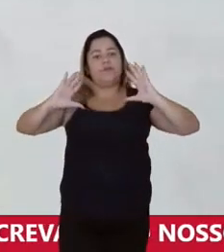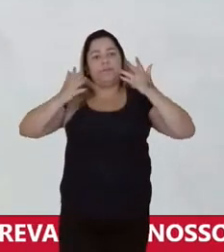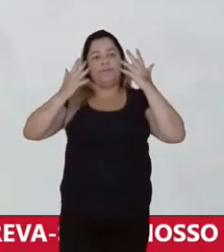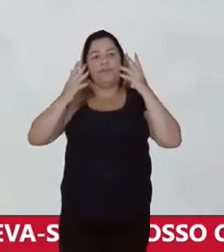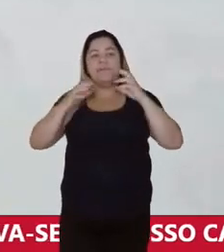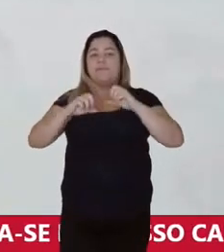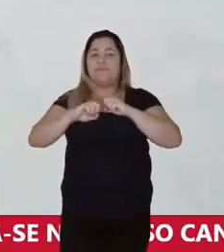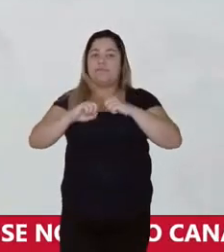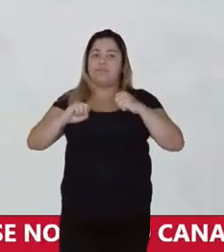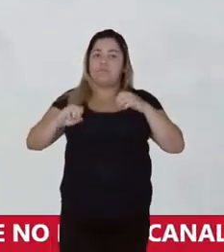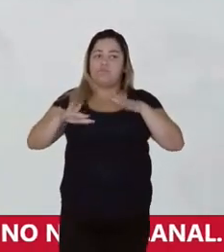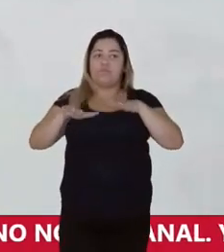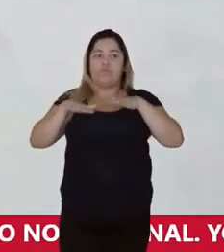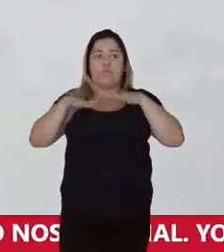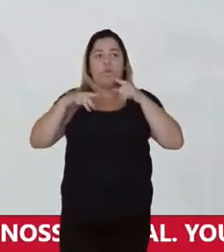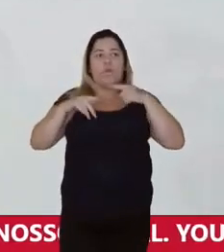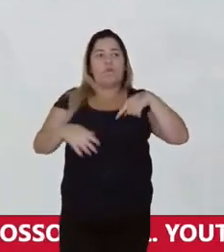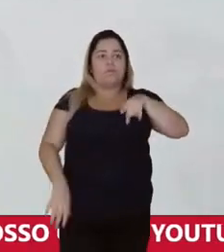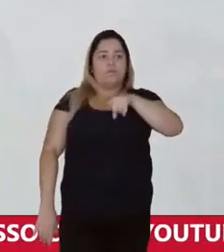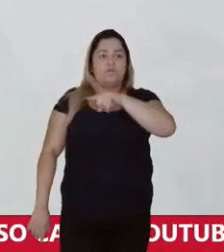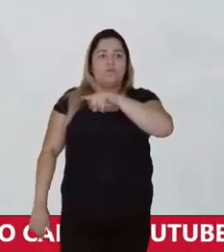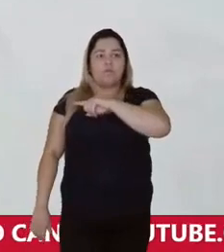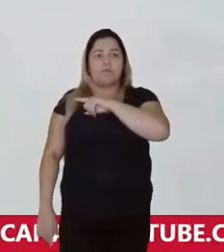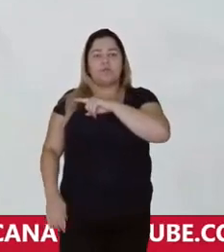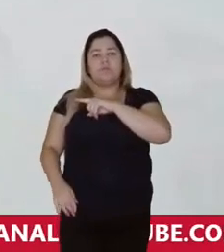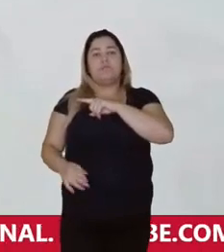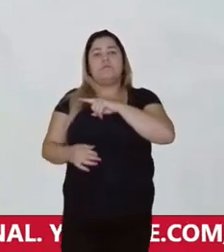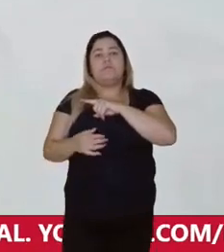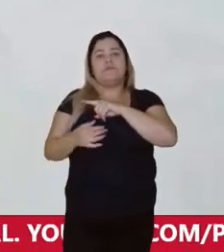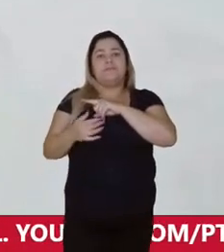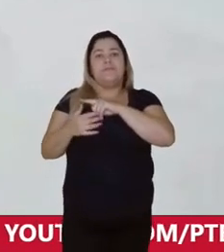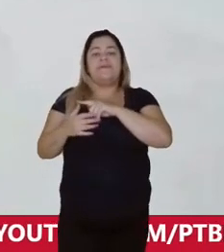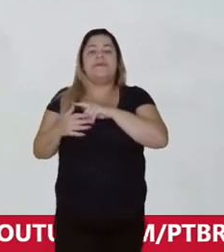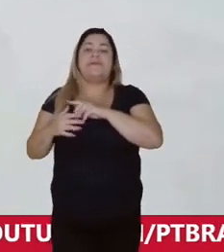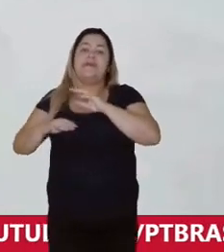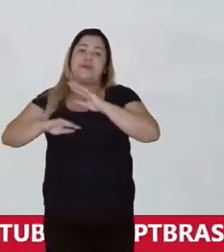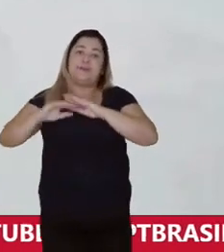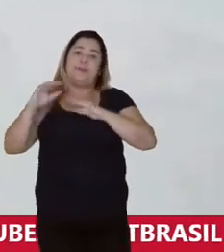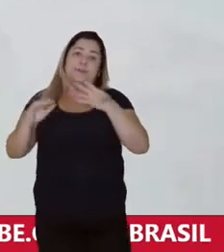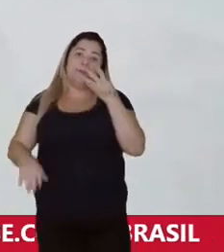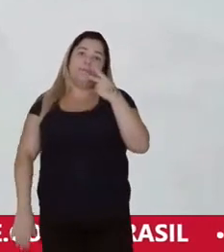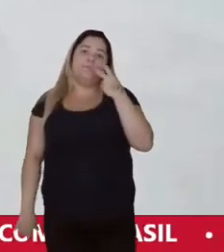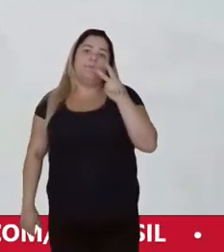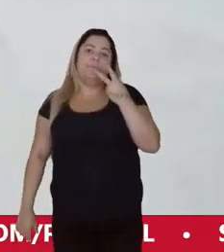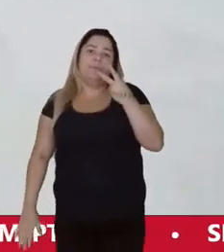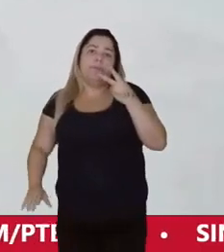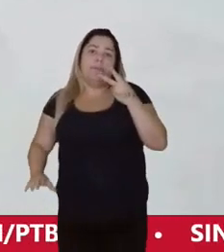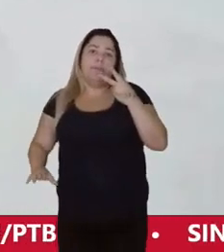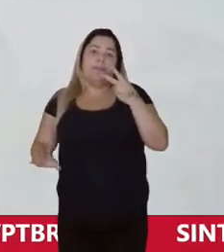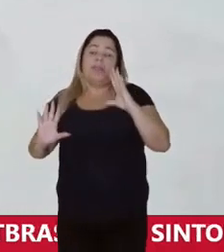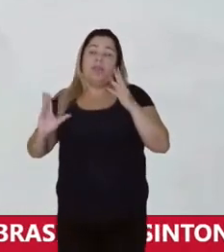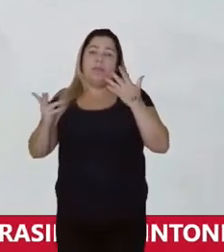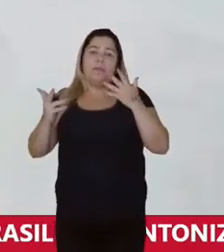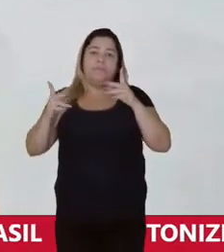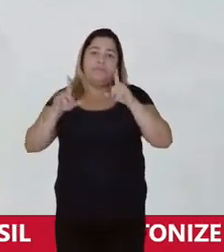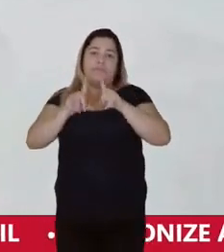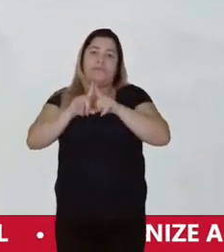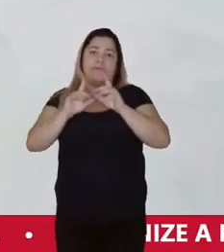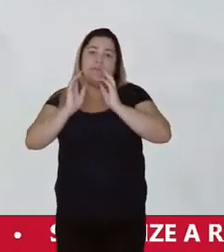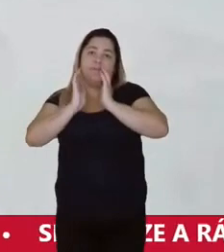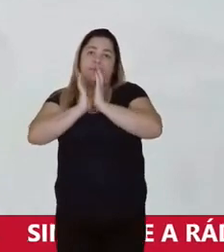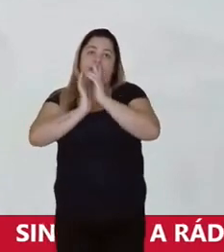de grande mobilização para todos nós, mas a ação desses 42 anos é que o nosso partido ele